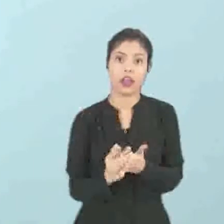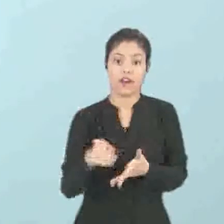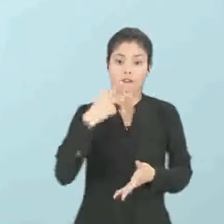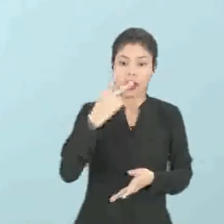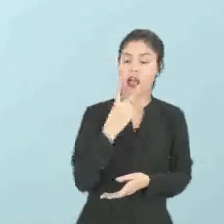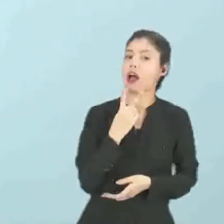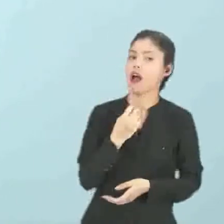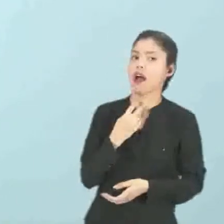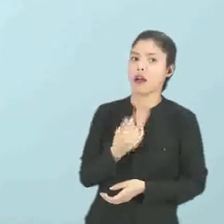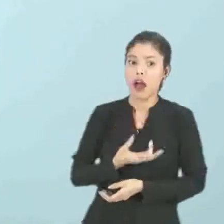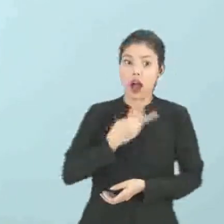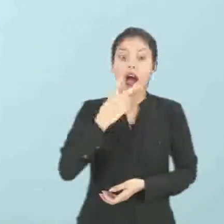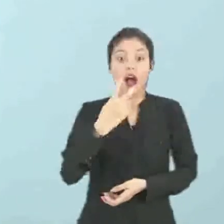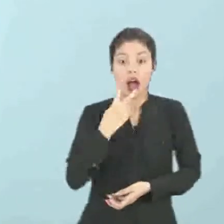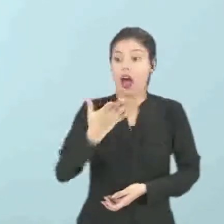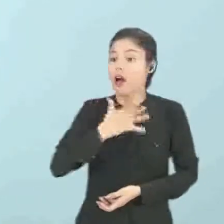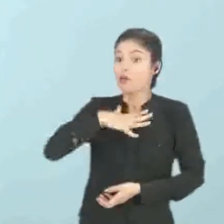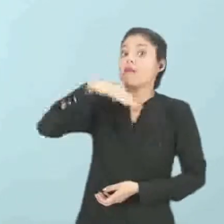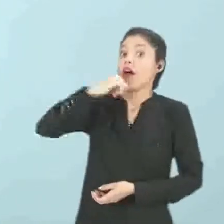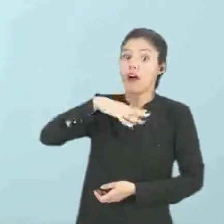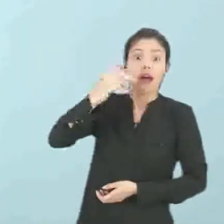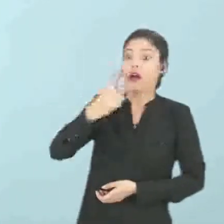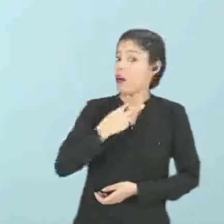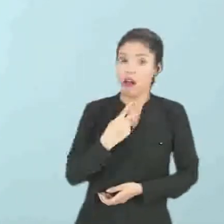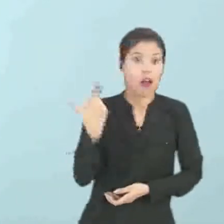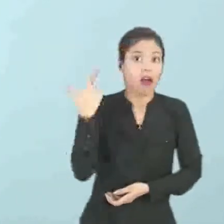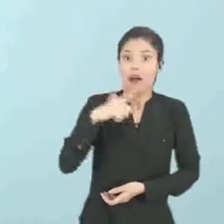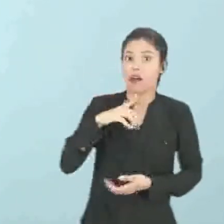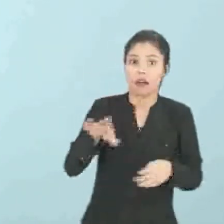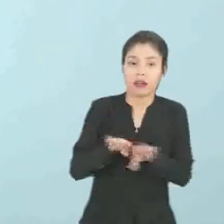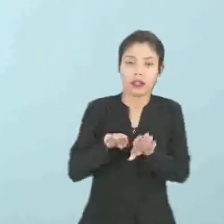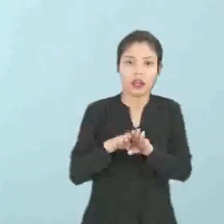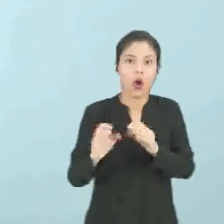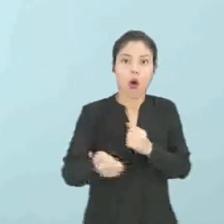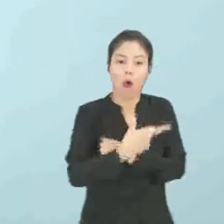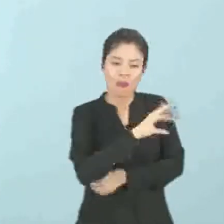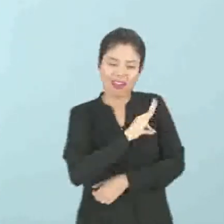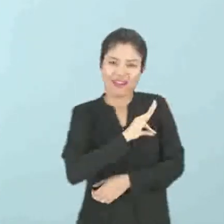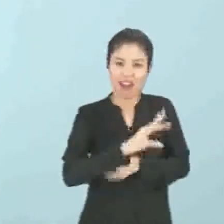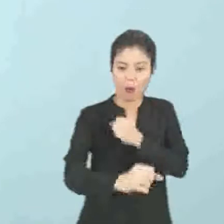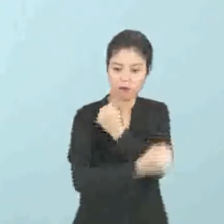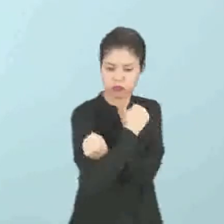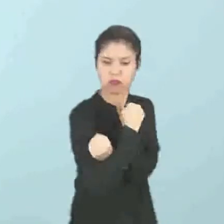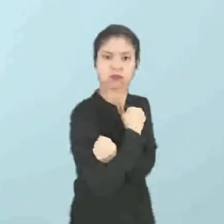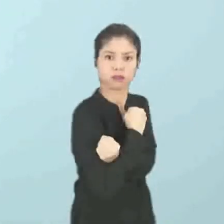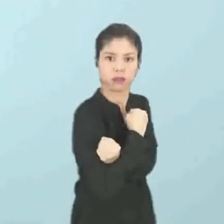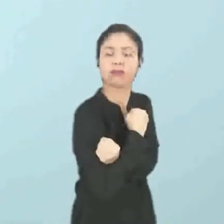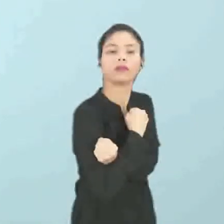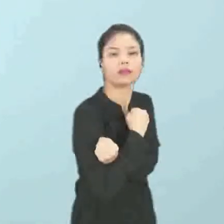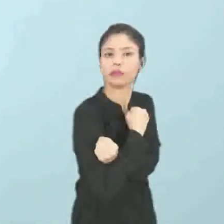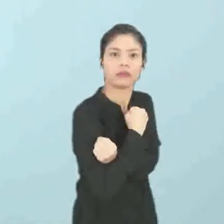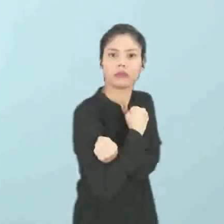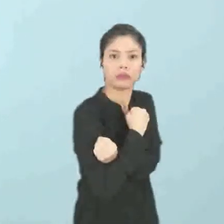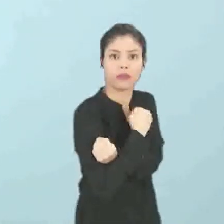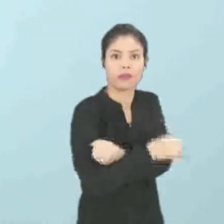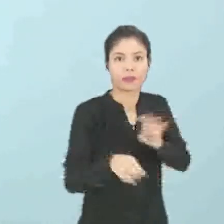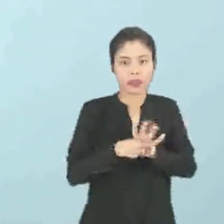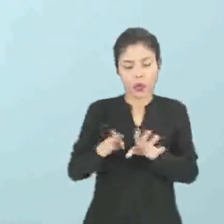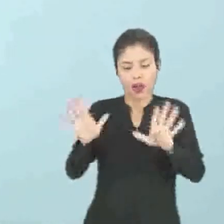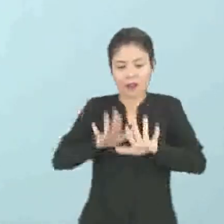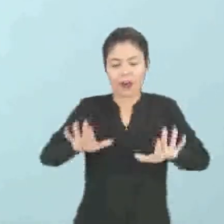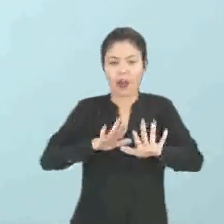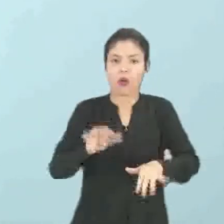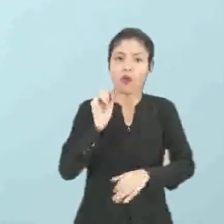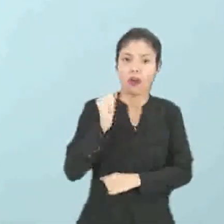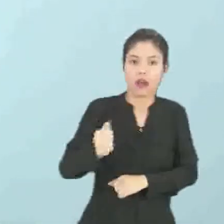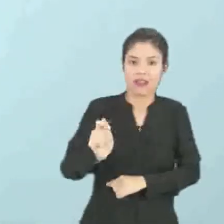estava conseguindo respirar, o policial não tomou uma decisão de soltá-lo ou de amenizar o seu sofrimento. Isso